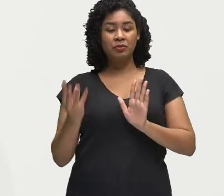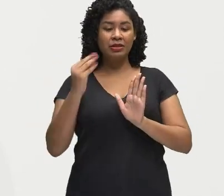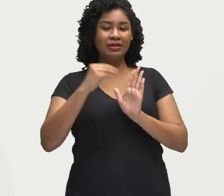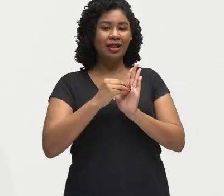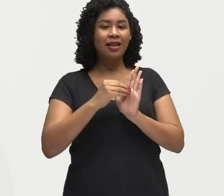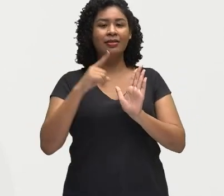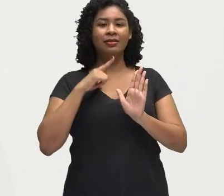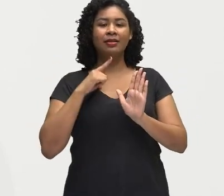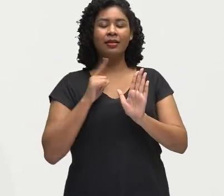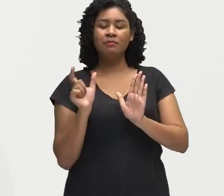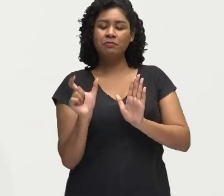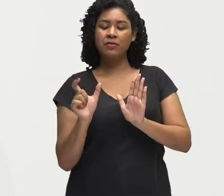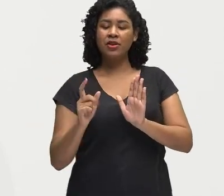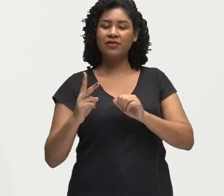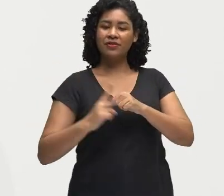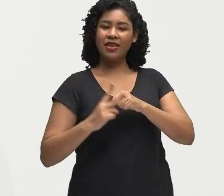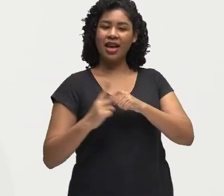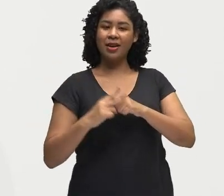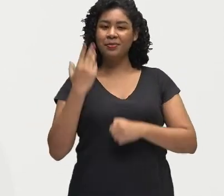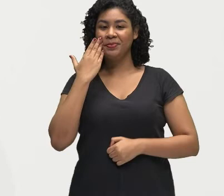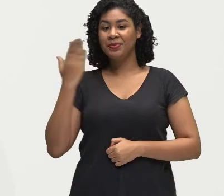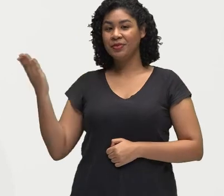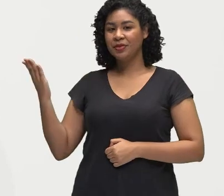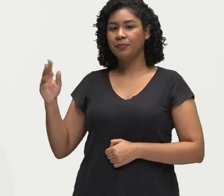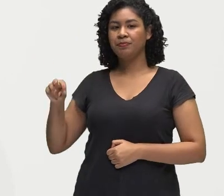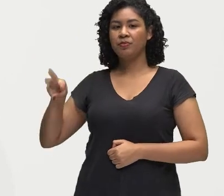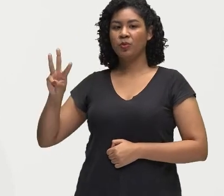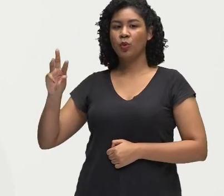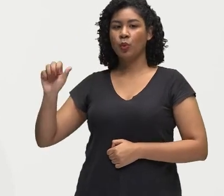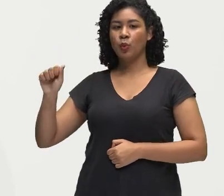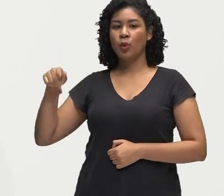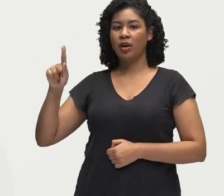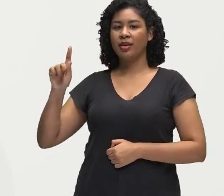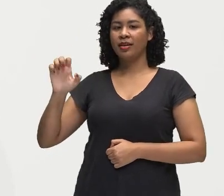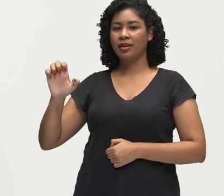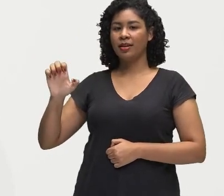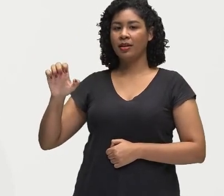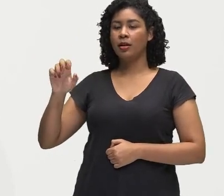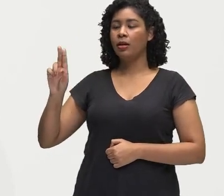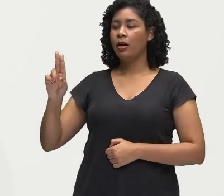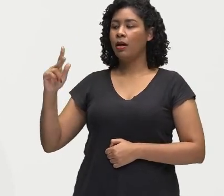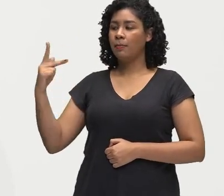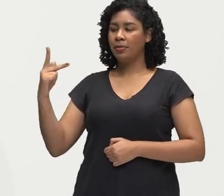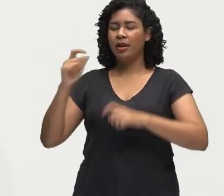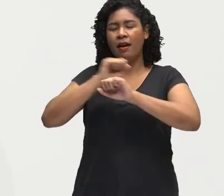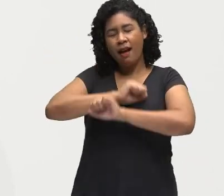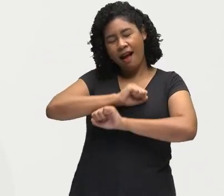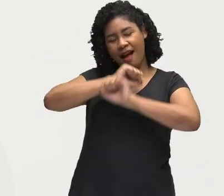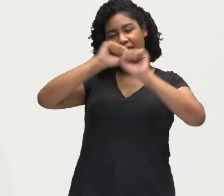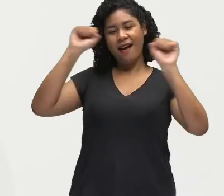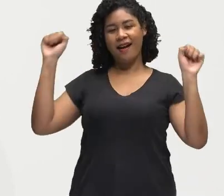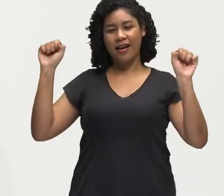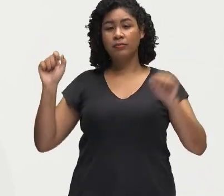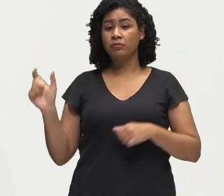não é? Wake up, acordar. Passado, woke up.